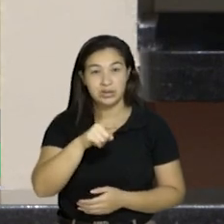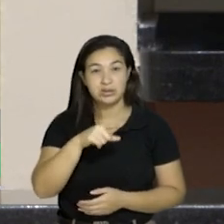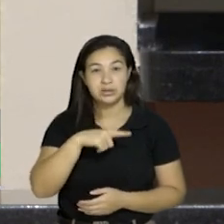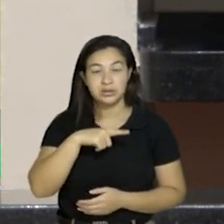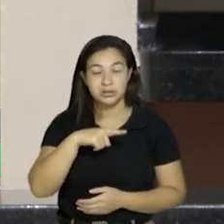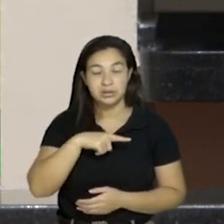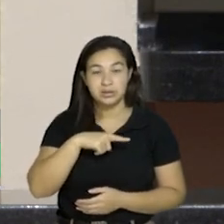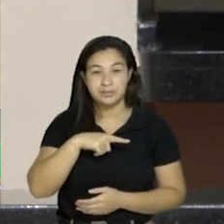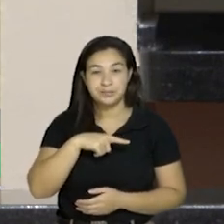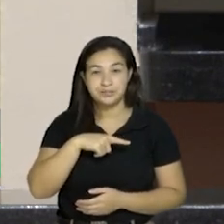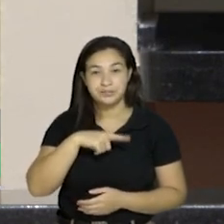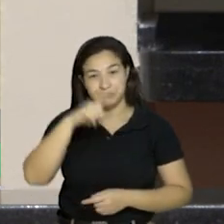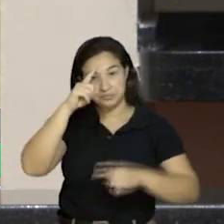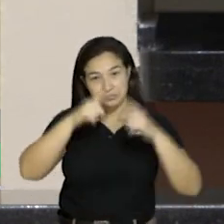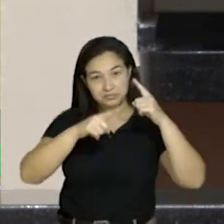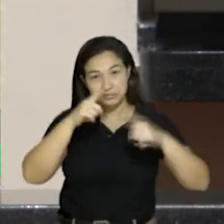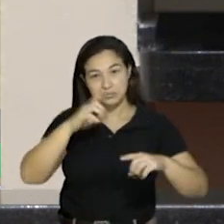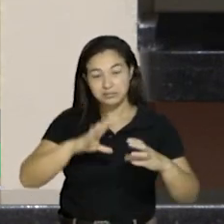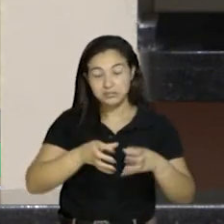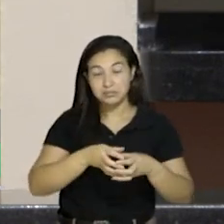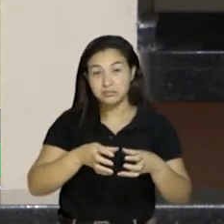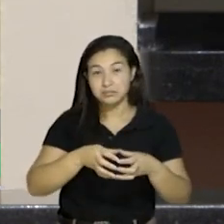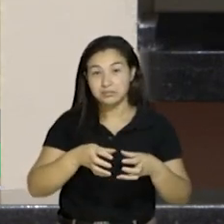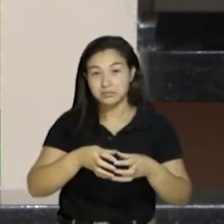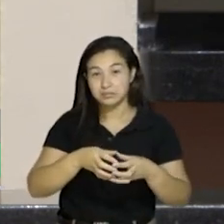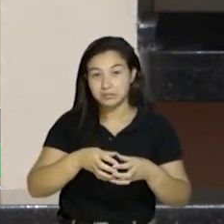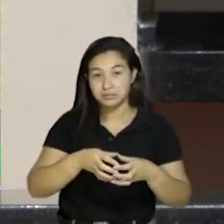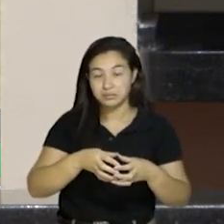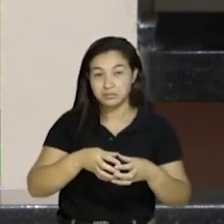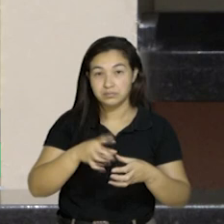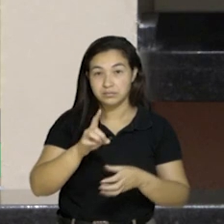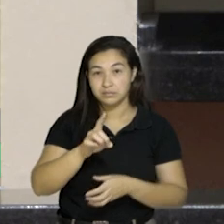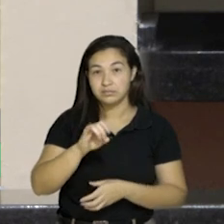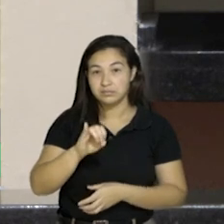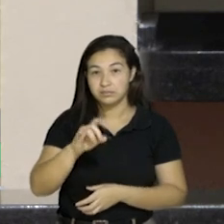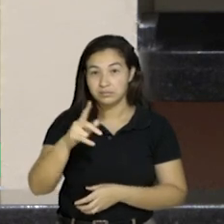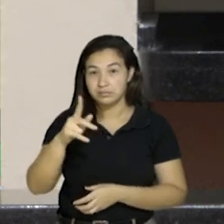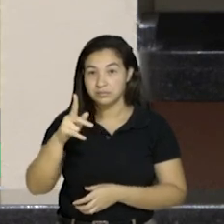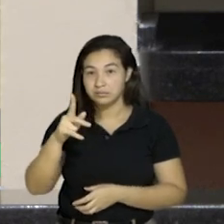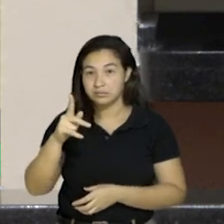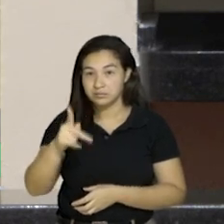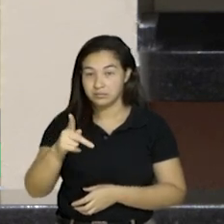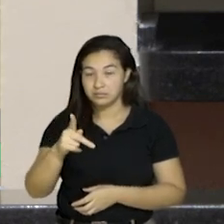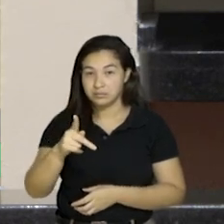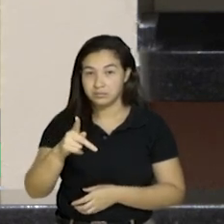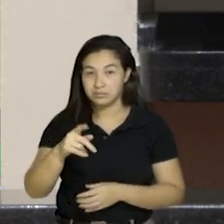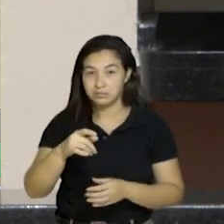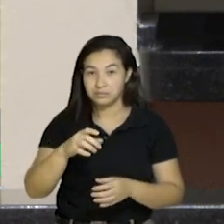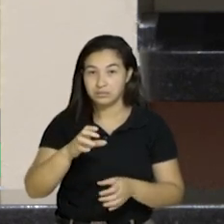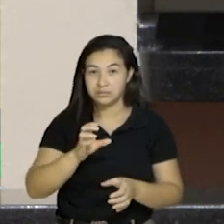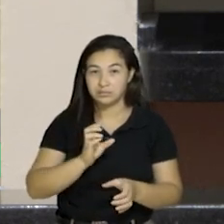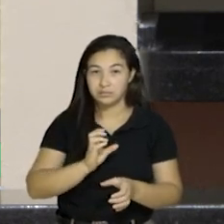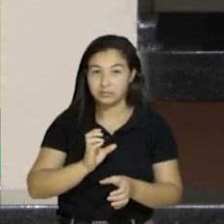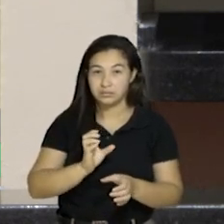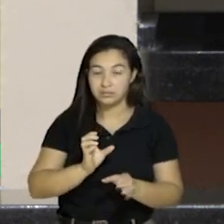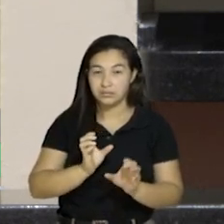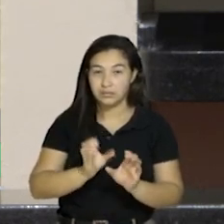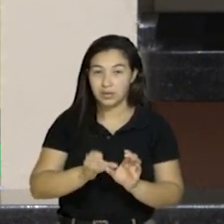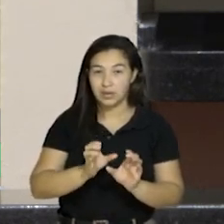divisão de investigação criminal de Canoinhas bem como os policiais civis